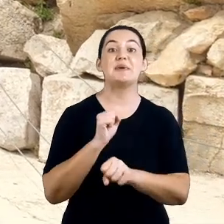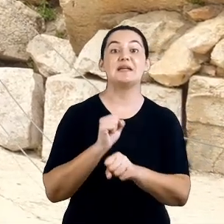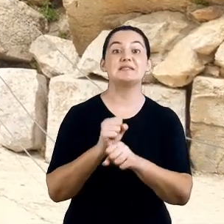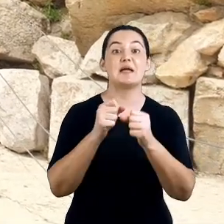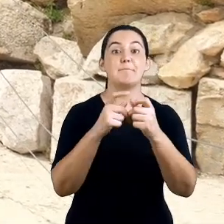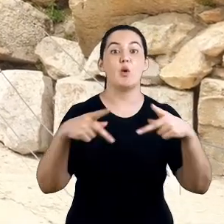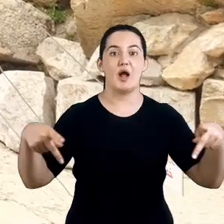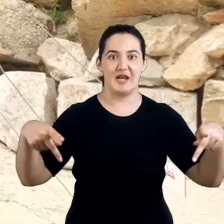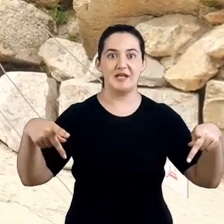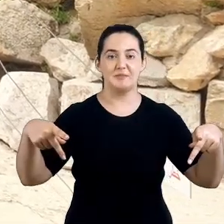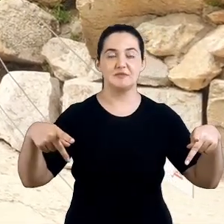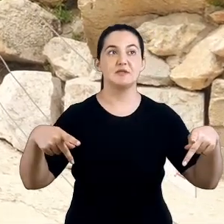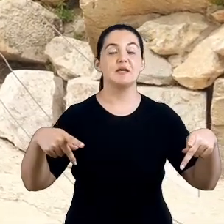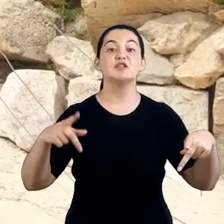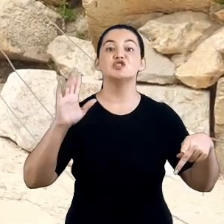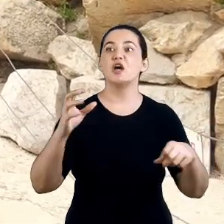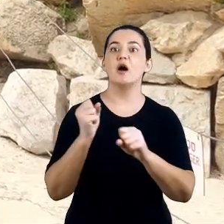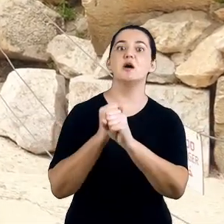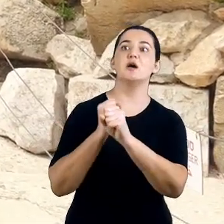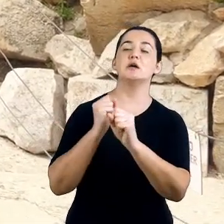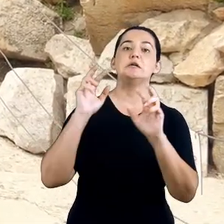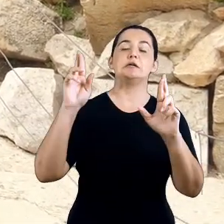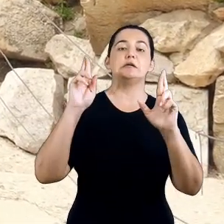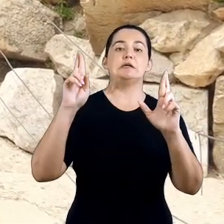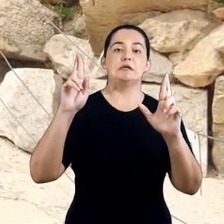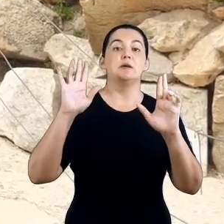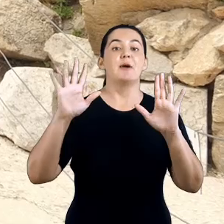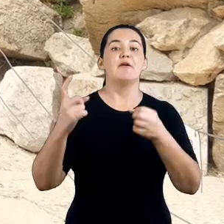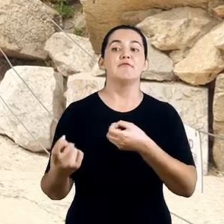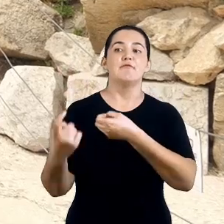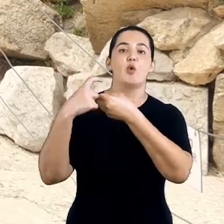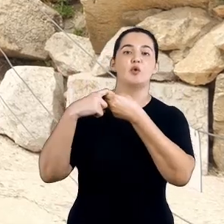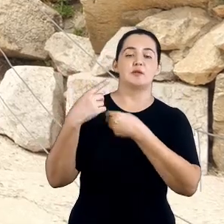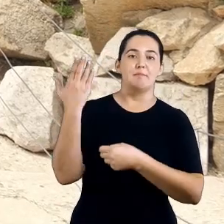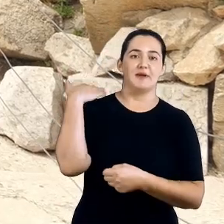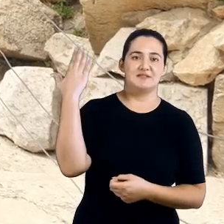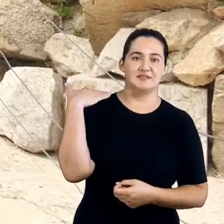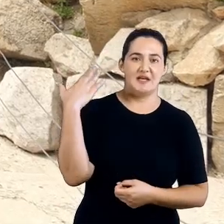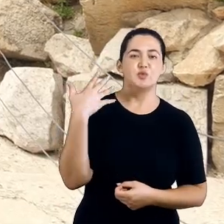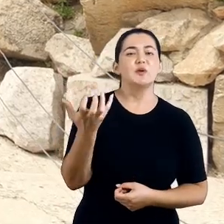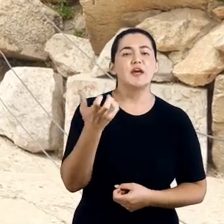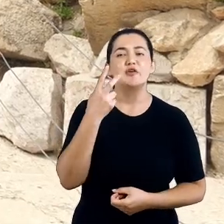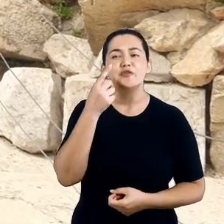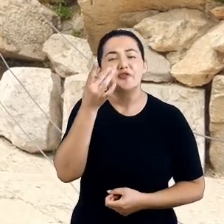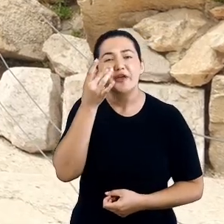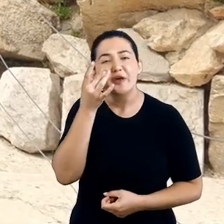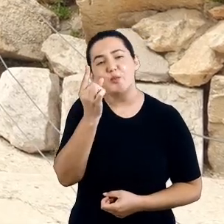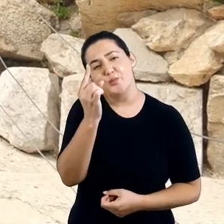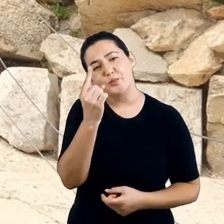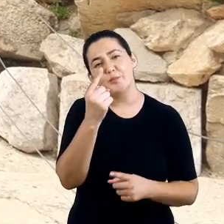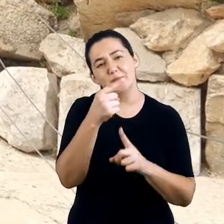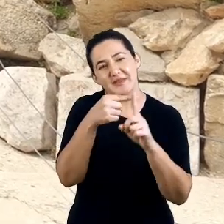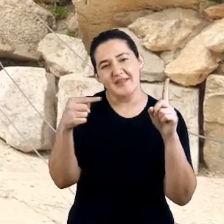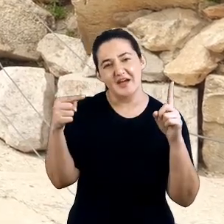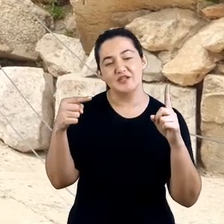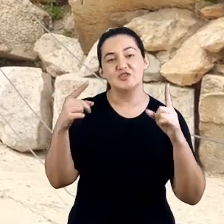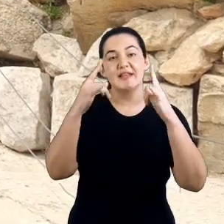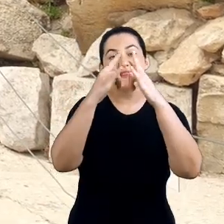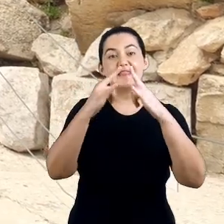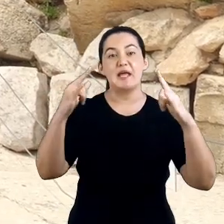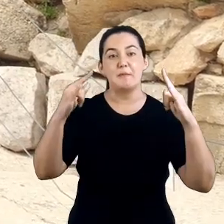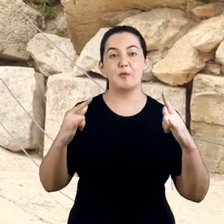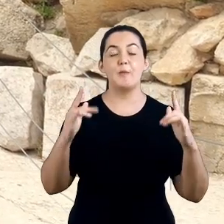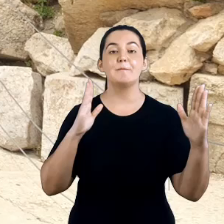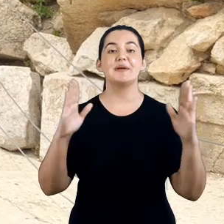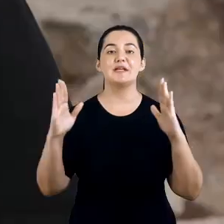tempo. Agora, falando disso e voltando ao passado, eu acho que o pessoal em casa gostaria de ver um pedaço, pelo menos, do